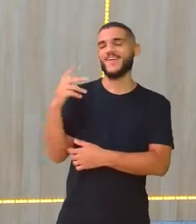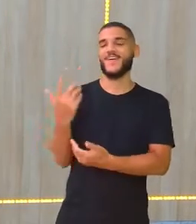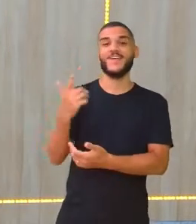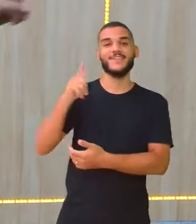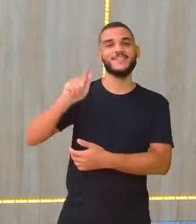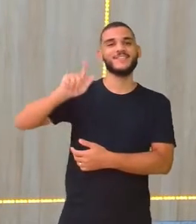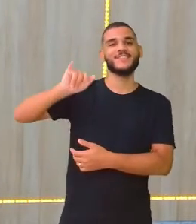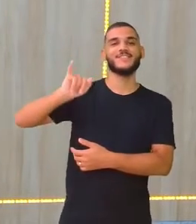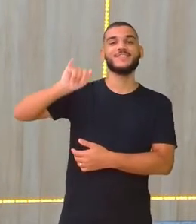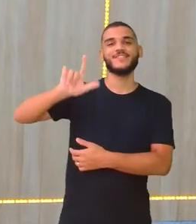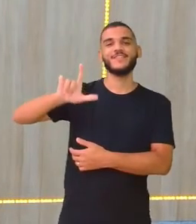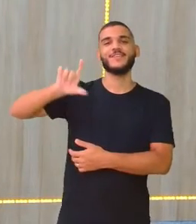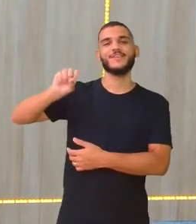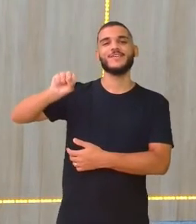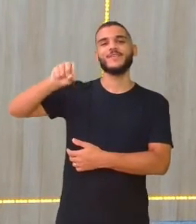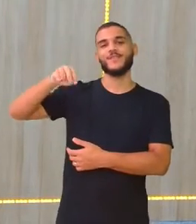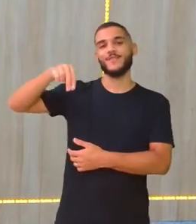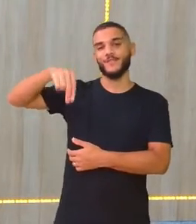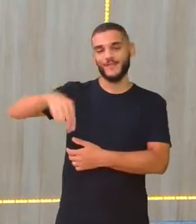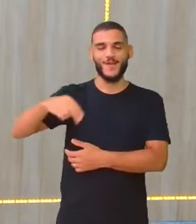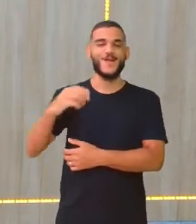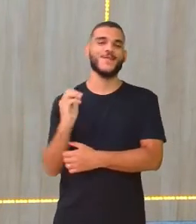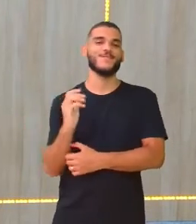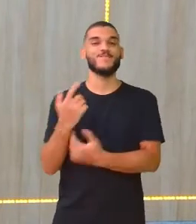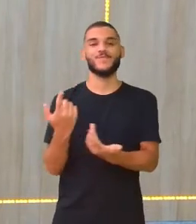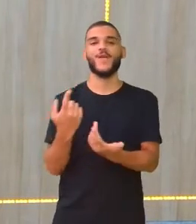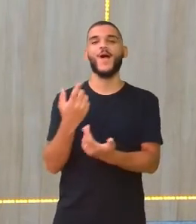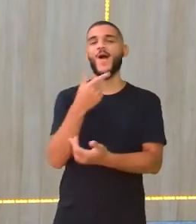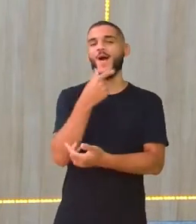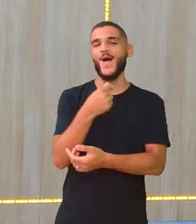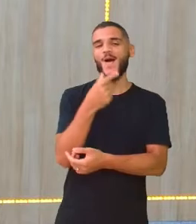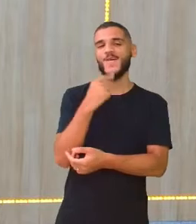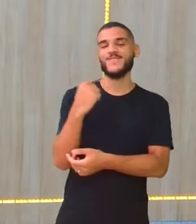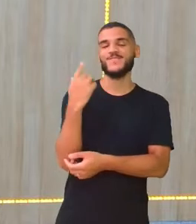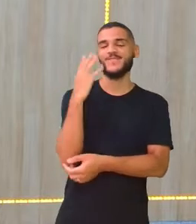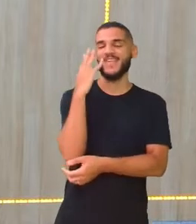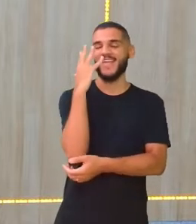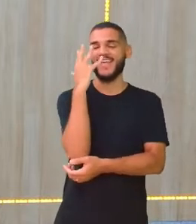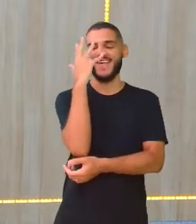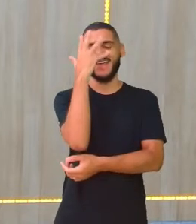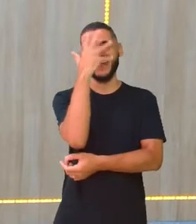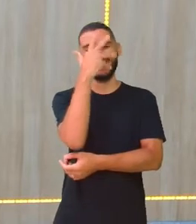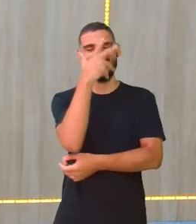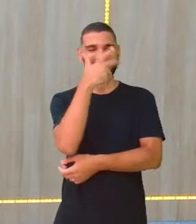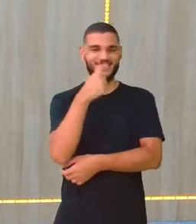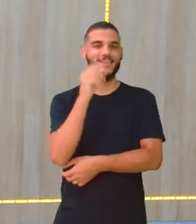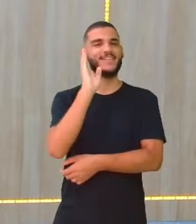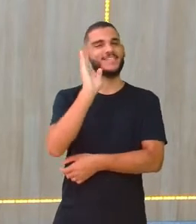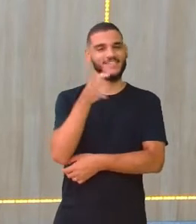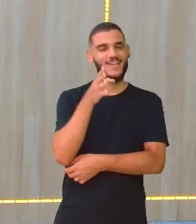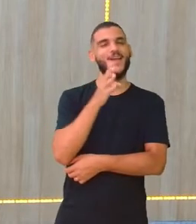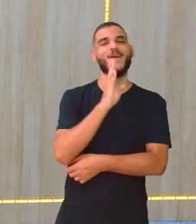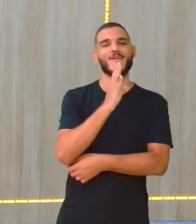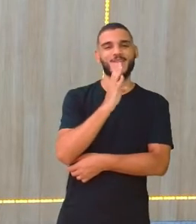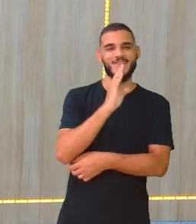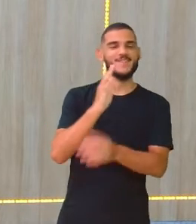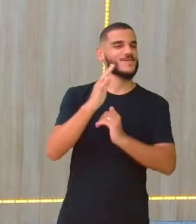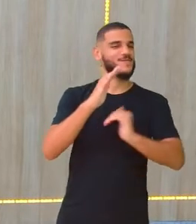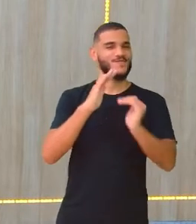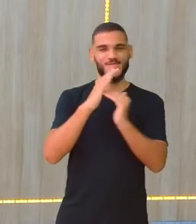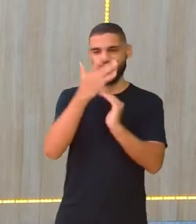Gilson Soares, o rapaz que vocês já conhecem, Juninho